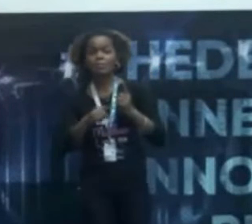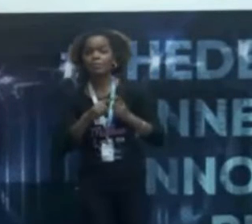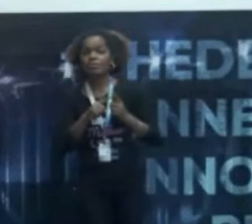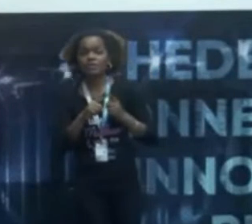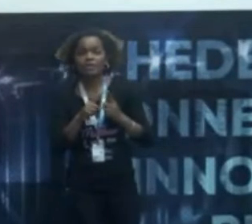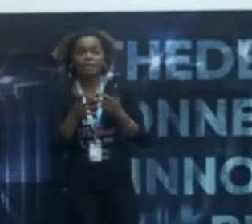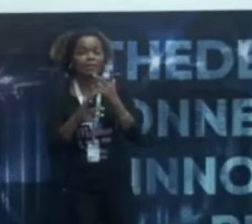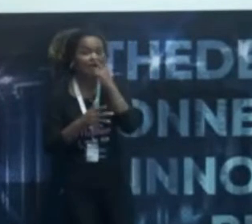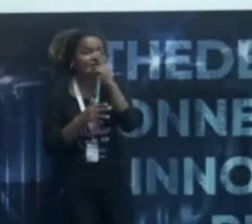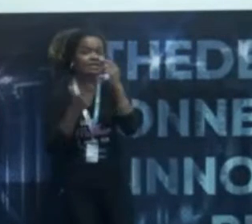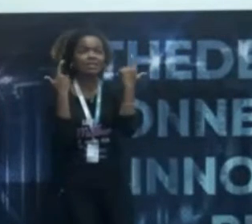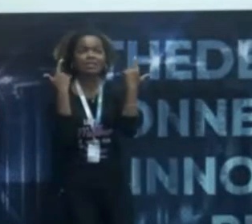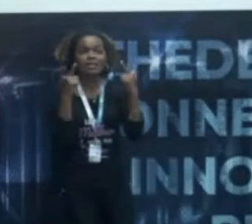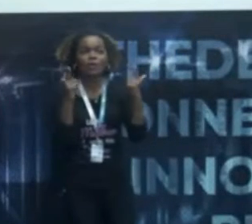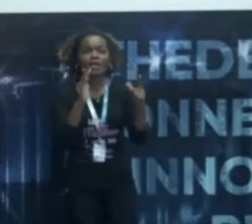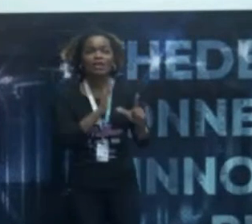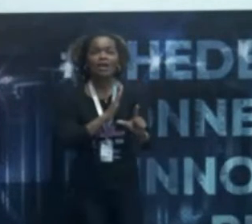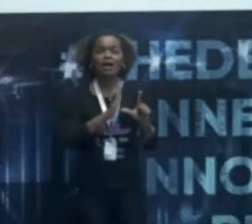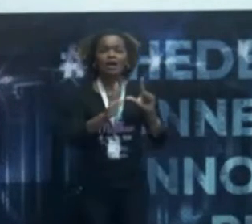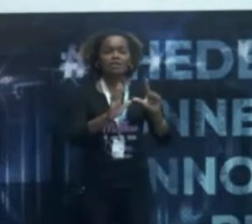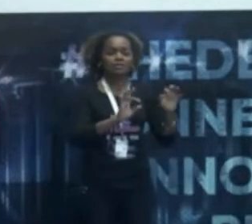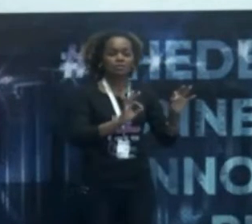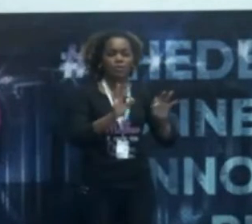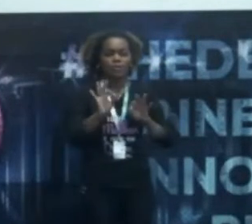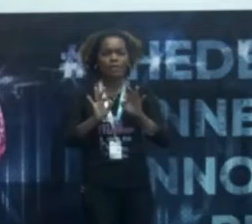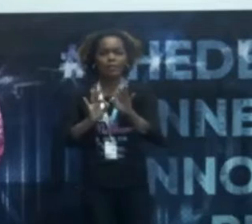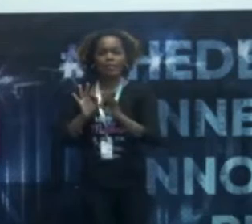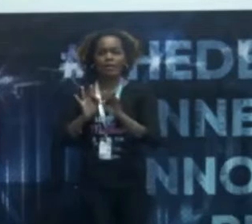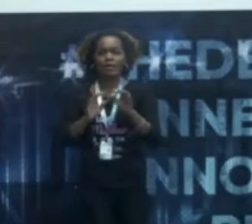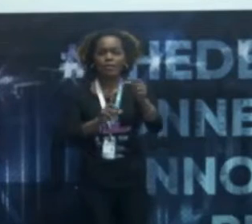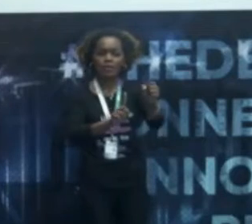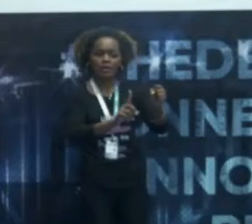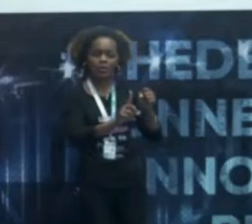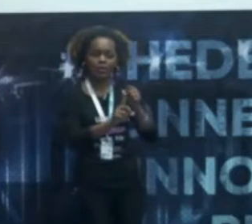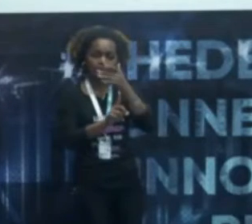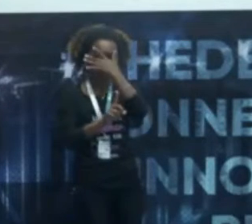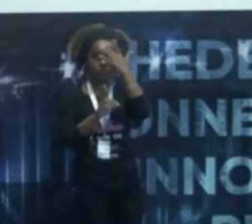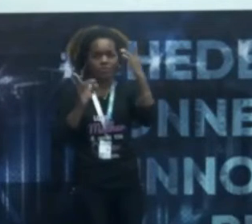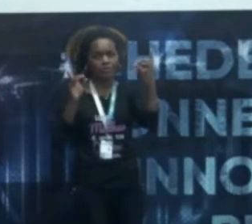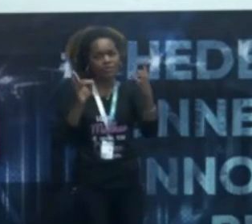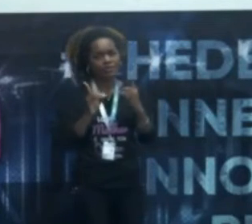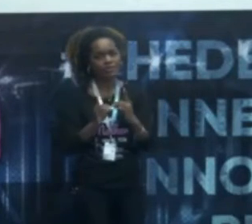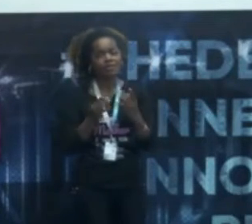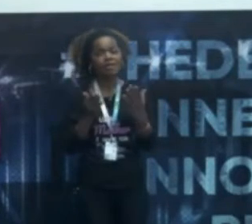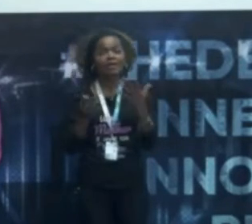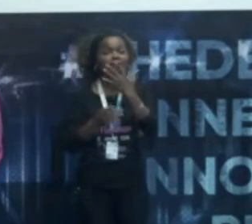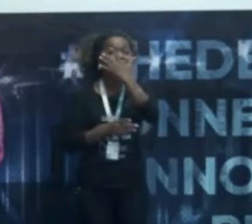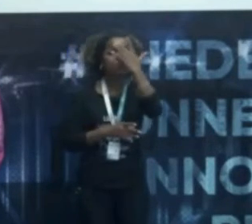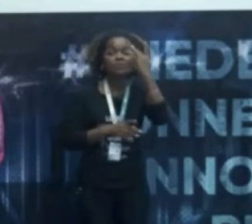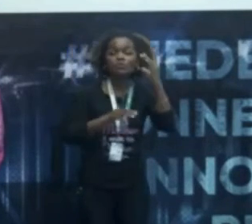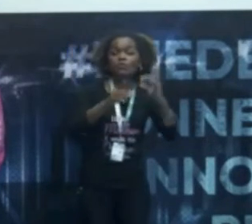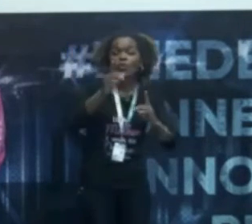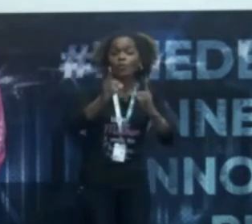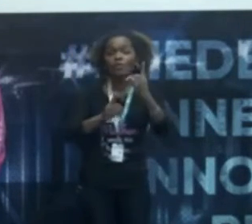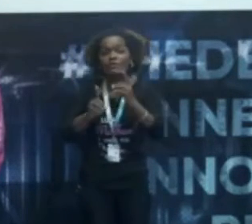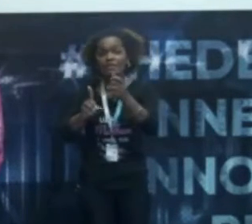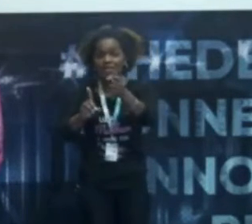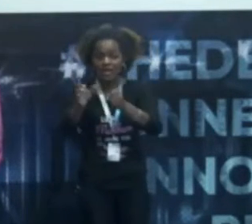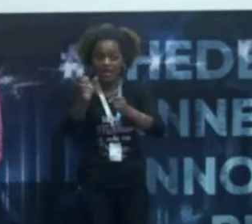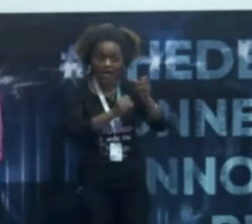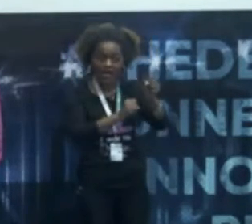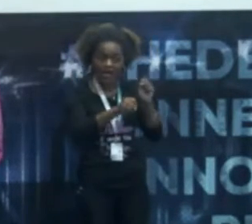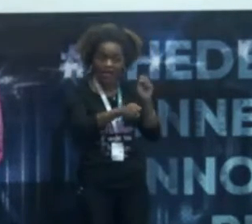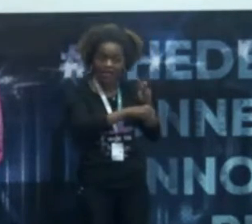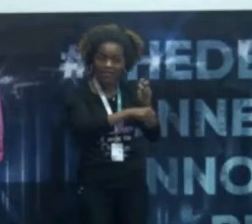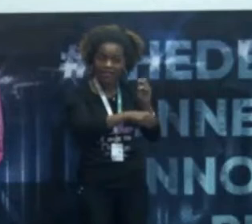preparo para a inclusão da pessoa com deficiência dentro do ensino superior. E aí as pessoas com deficiência entravam nas universidades e não